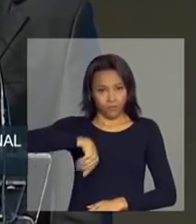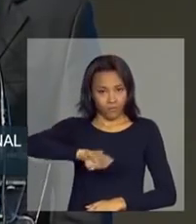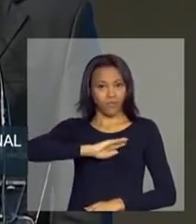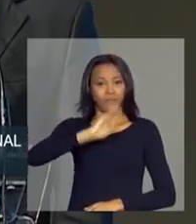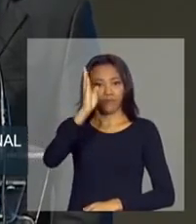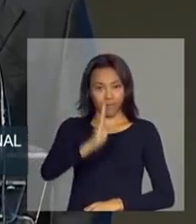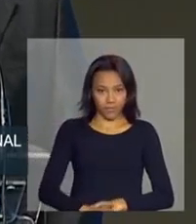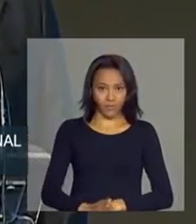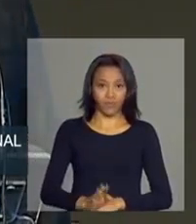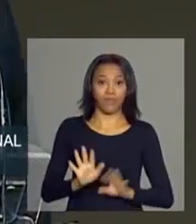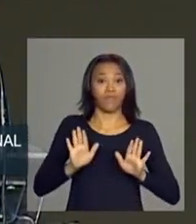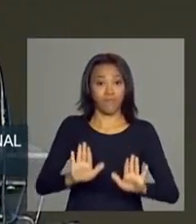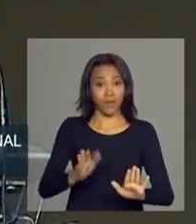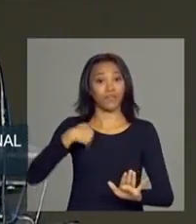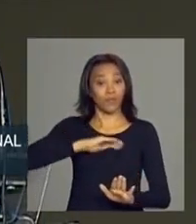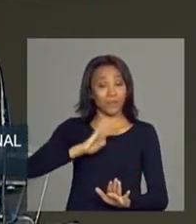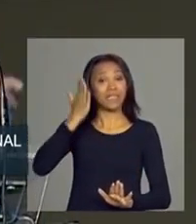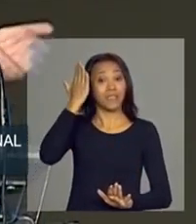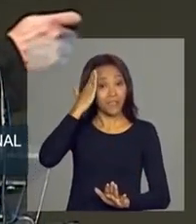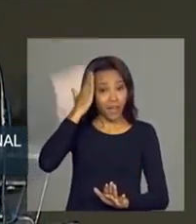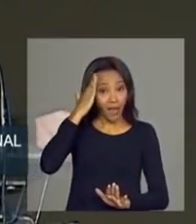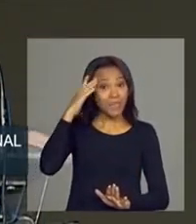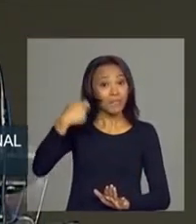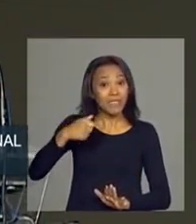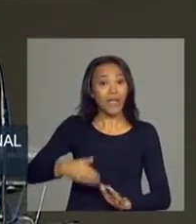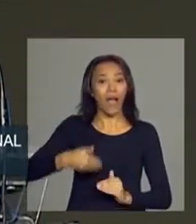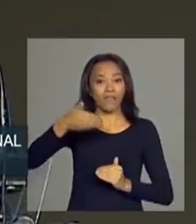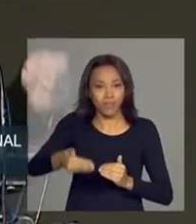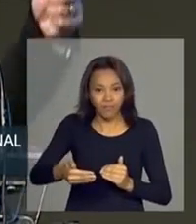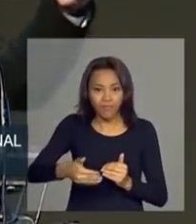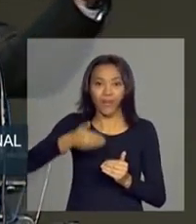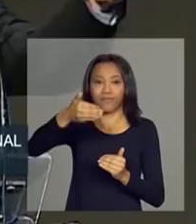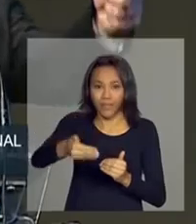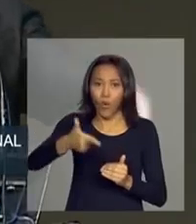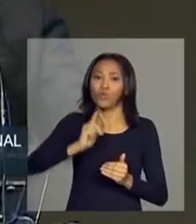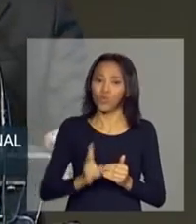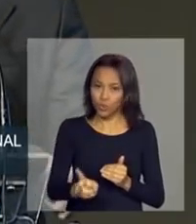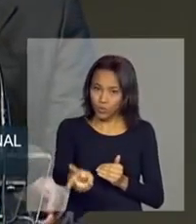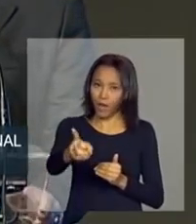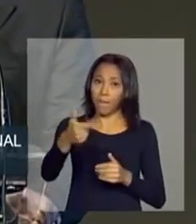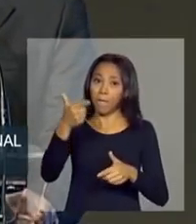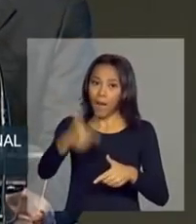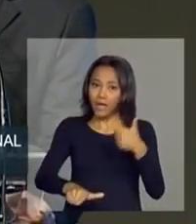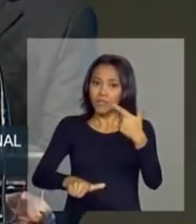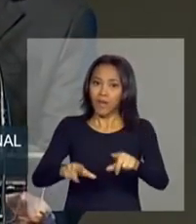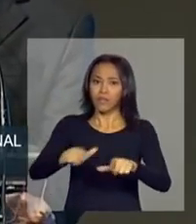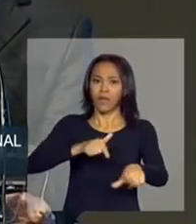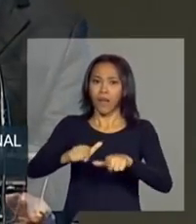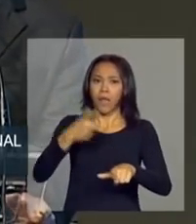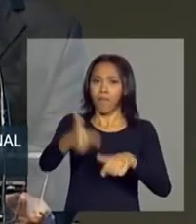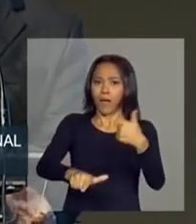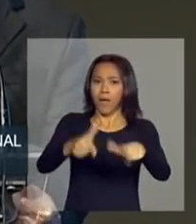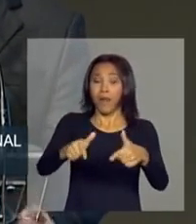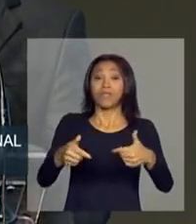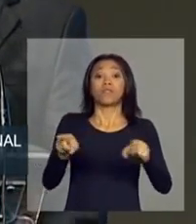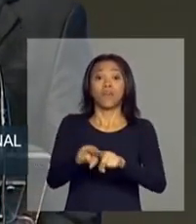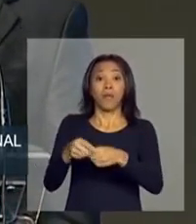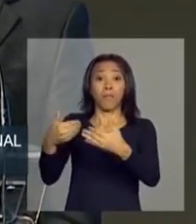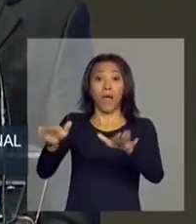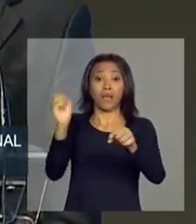10 anos, o Brasil criou uma rede de proteção social, uma rede de inclusão que dignifica, que